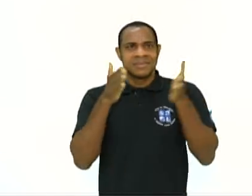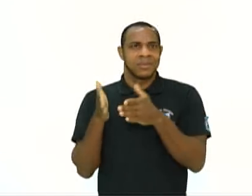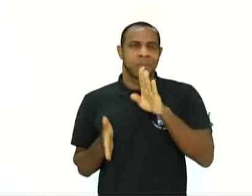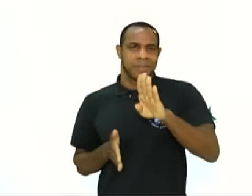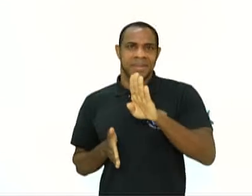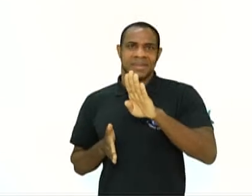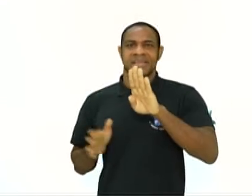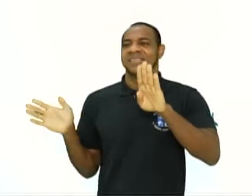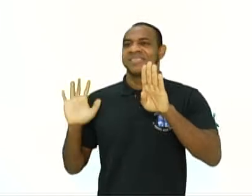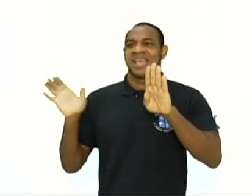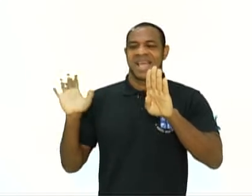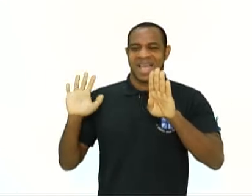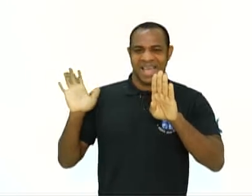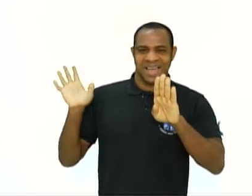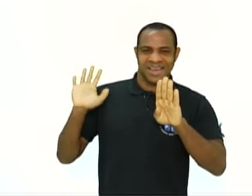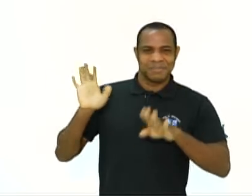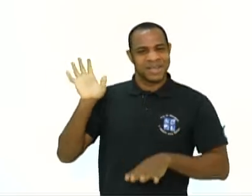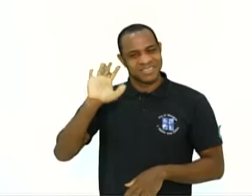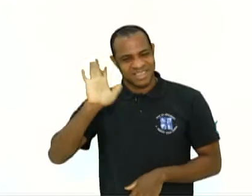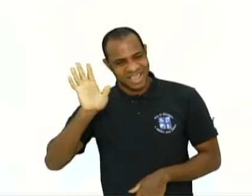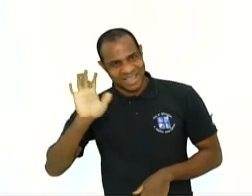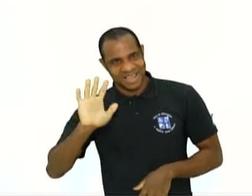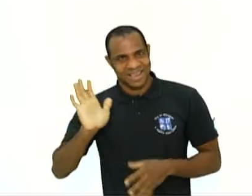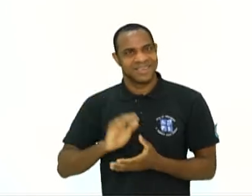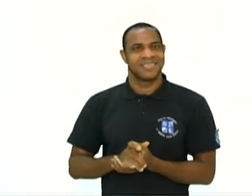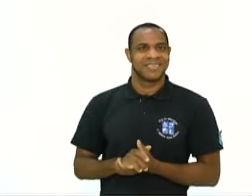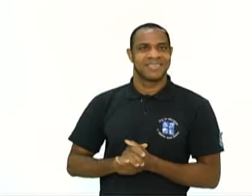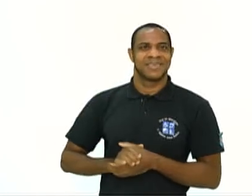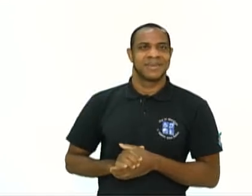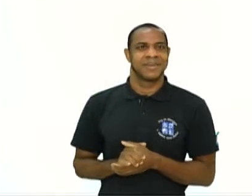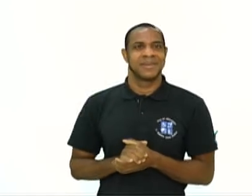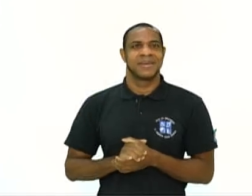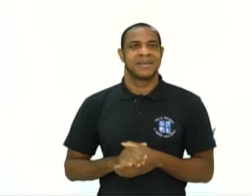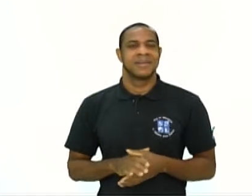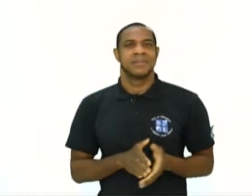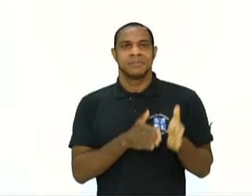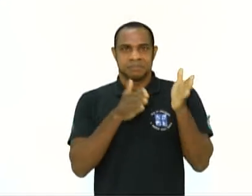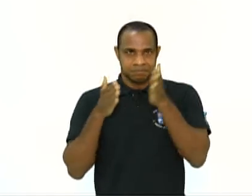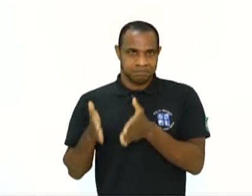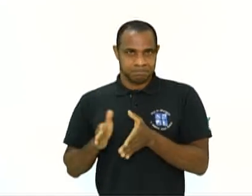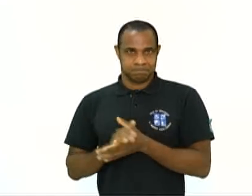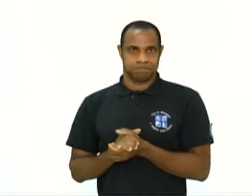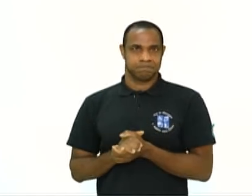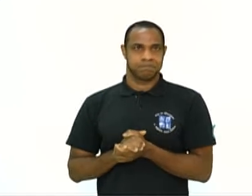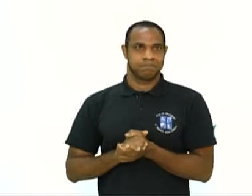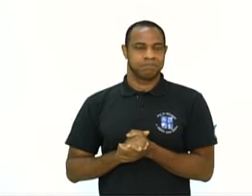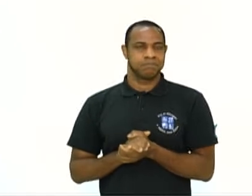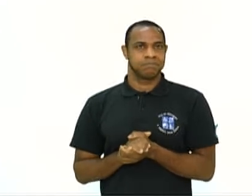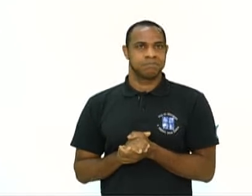tchau, hello, goodbye, né? Fazendo o aceno com a mão.